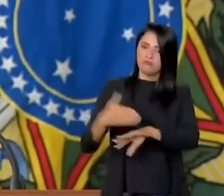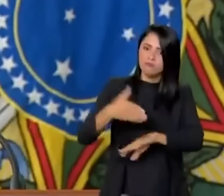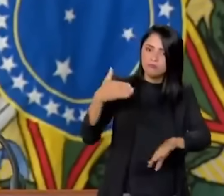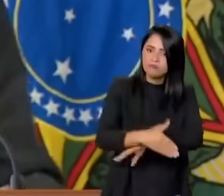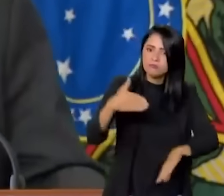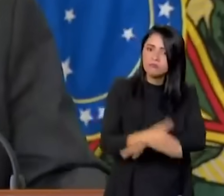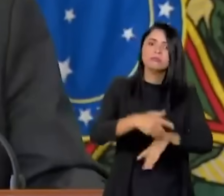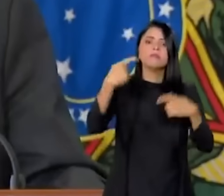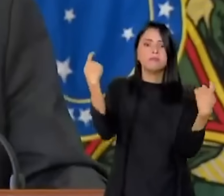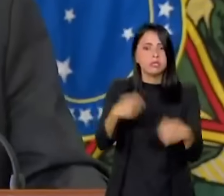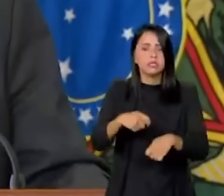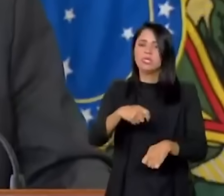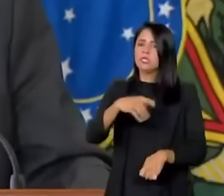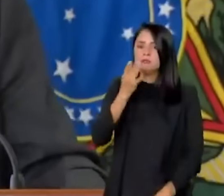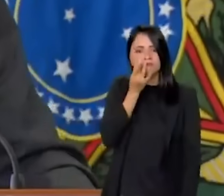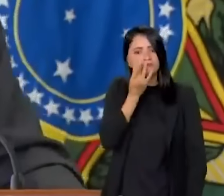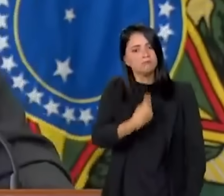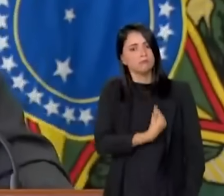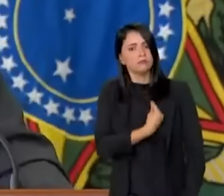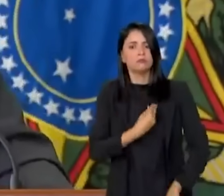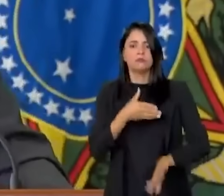Márcio. Tem que participar.